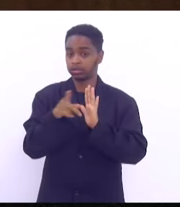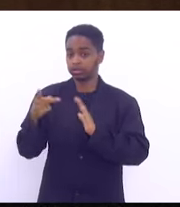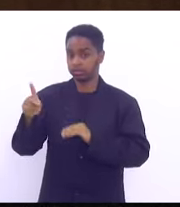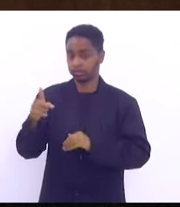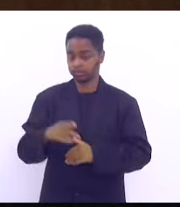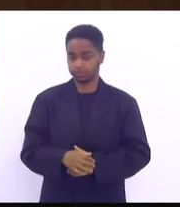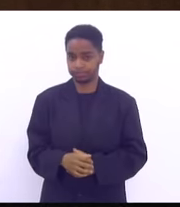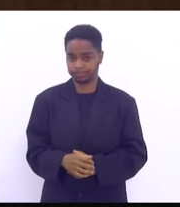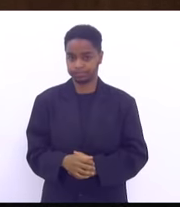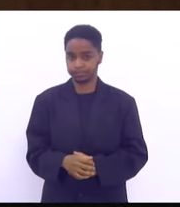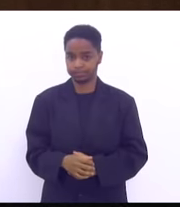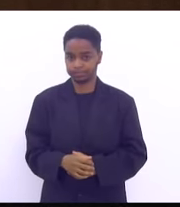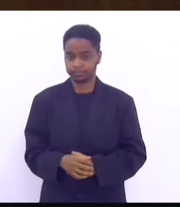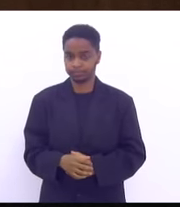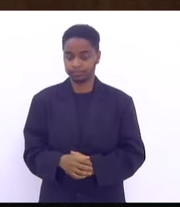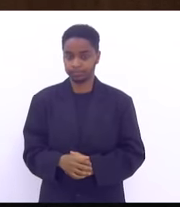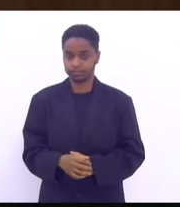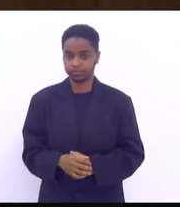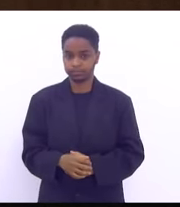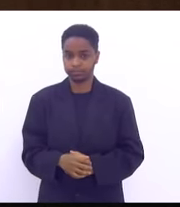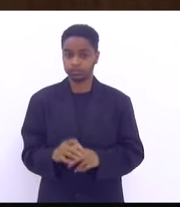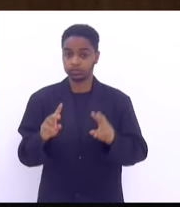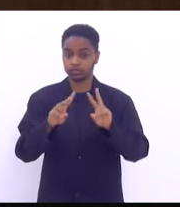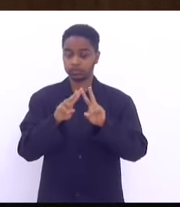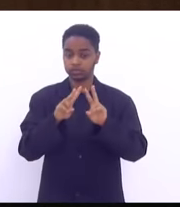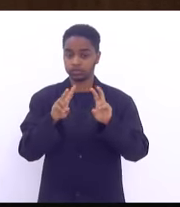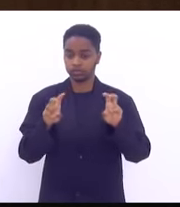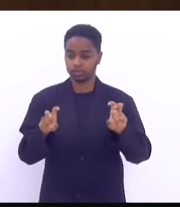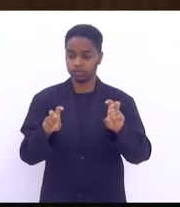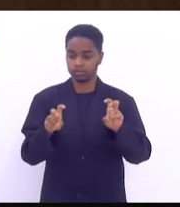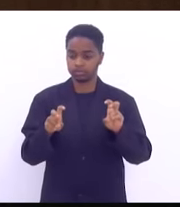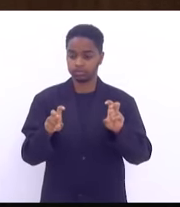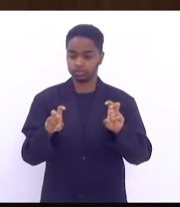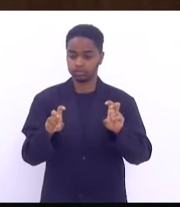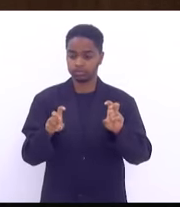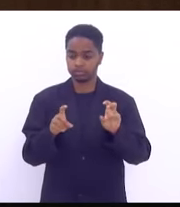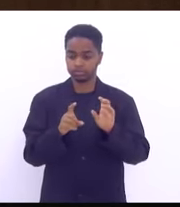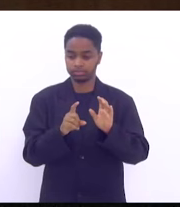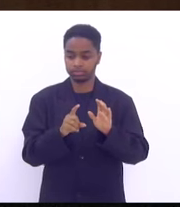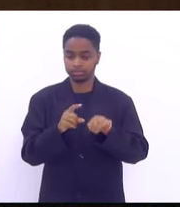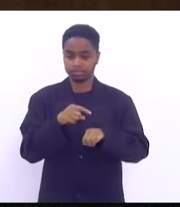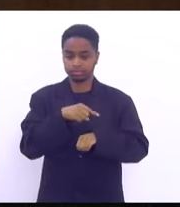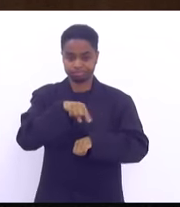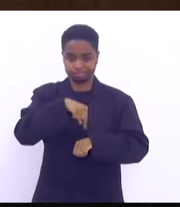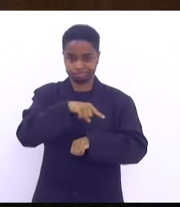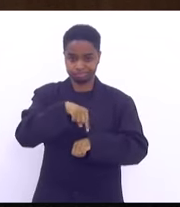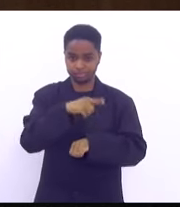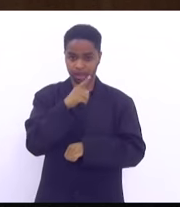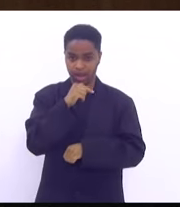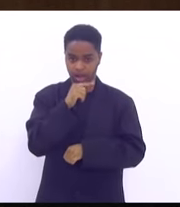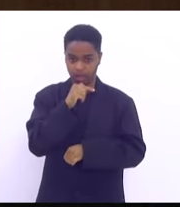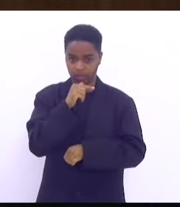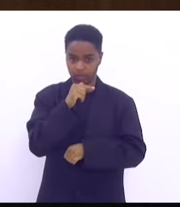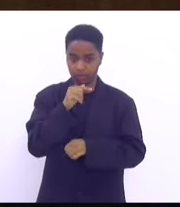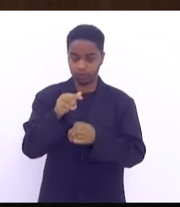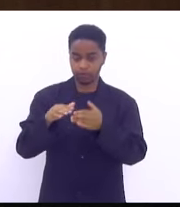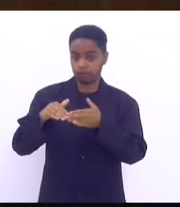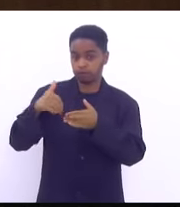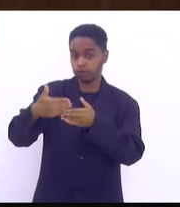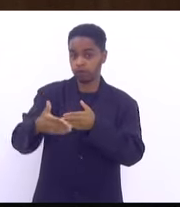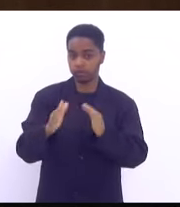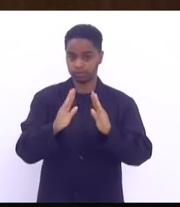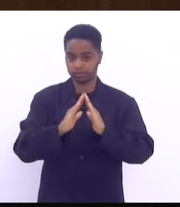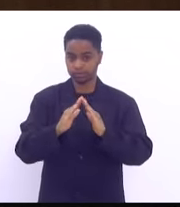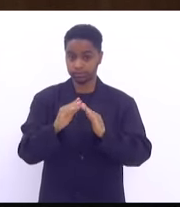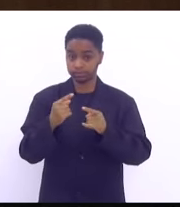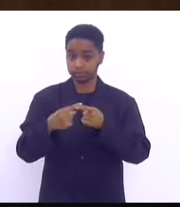Excelência sobre os hidrômetros externos. Esta casa não